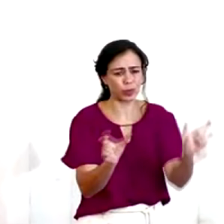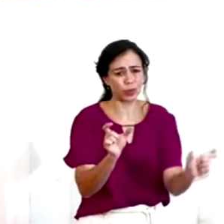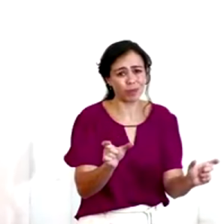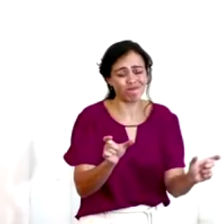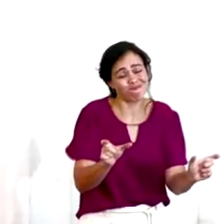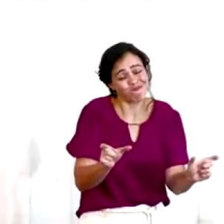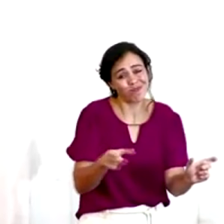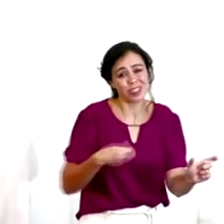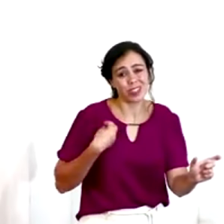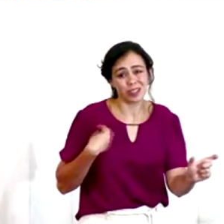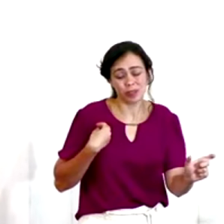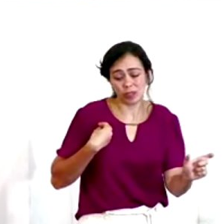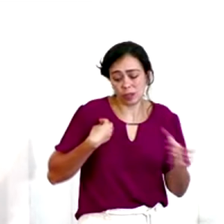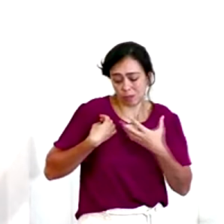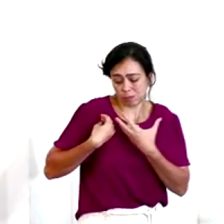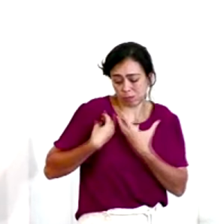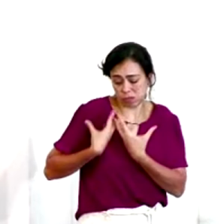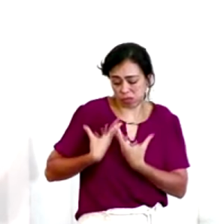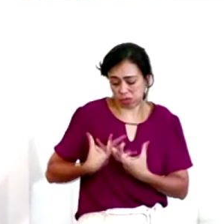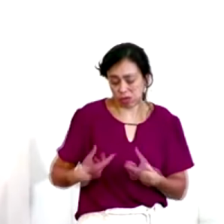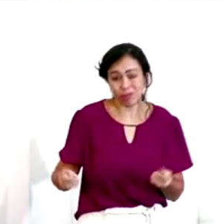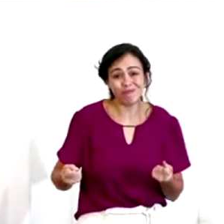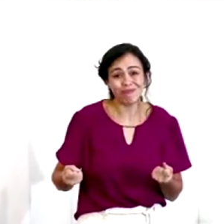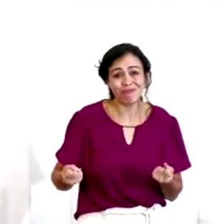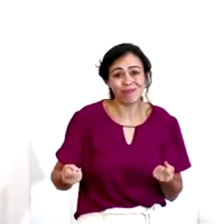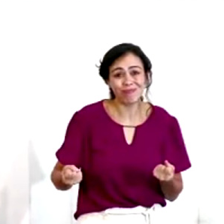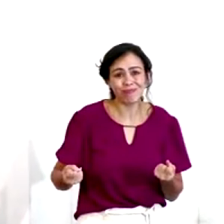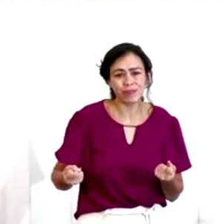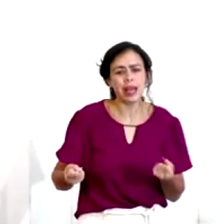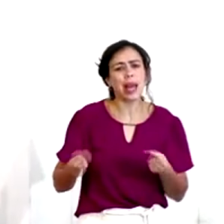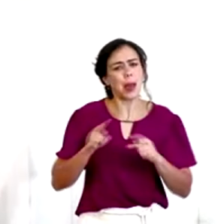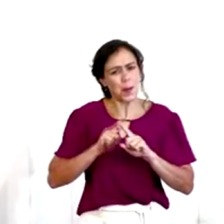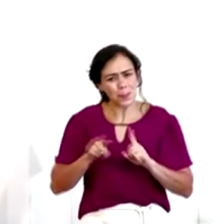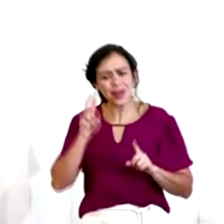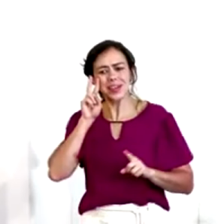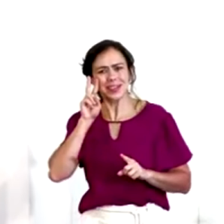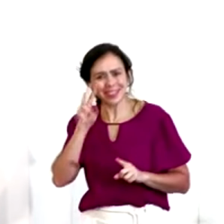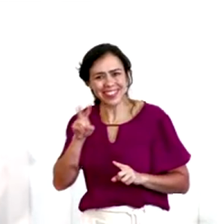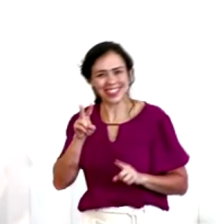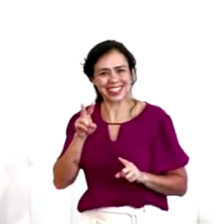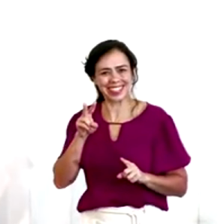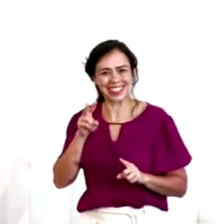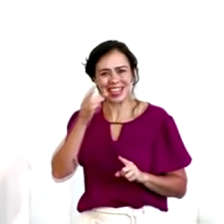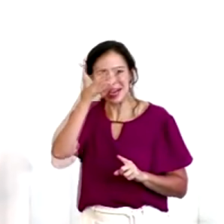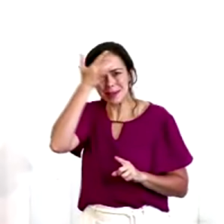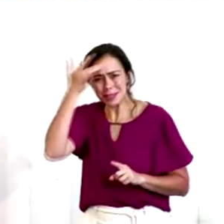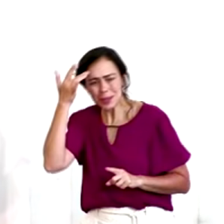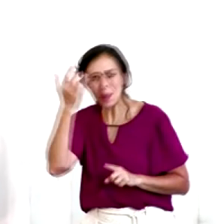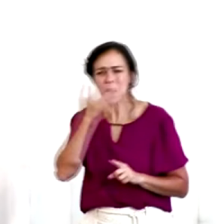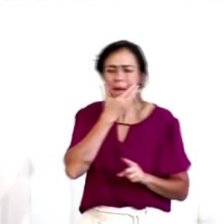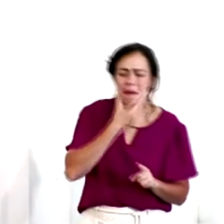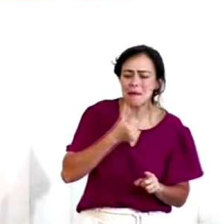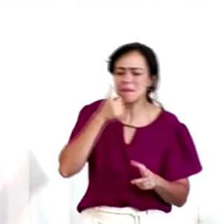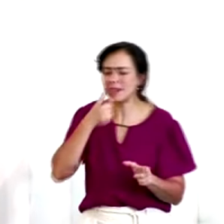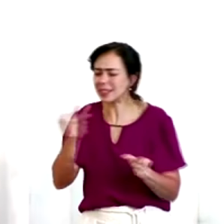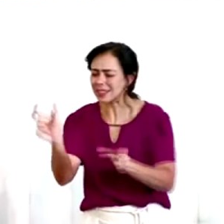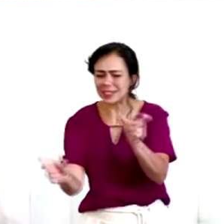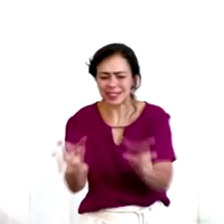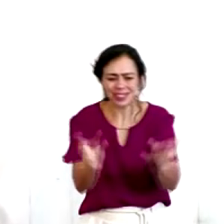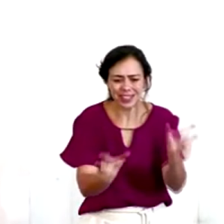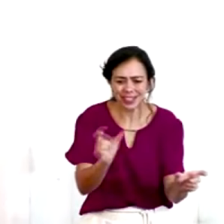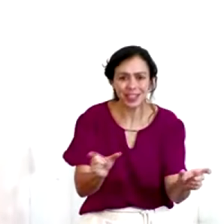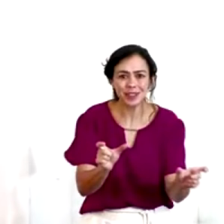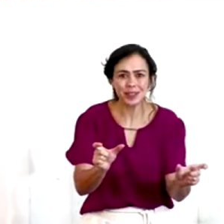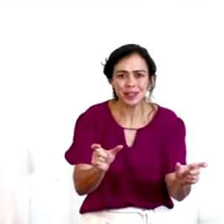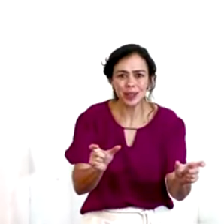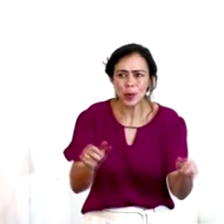de um homem, de uma mulher, que se dobra diante da soberania, do amor de Deus, do evangelho da graça.